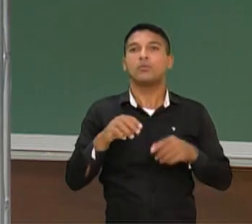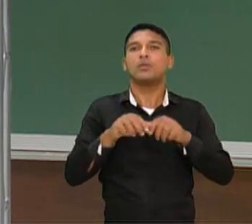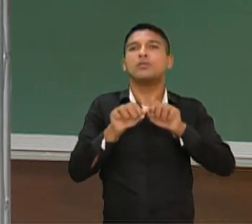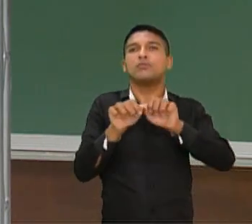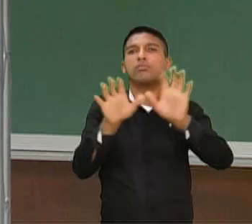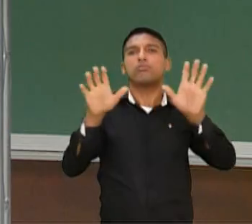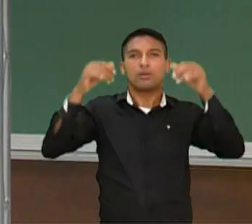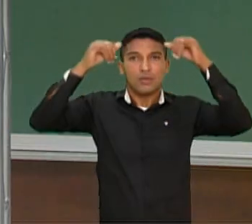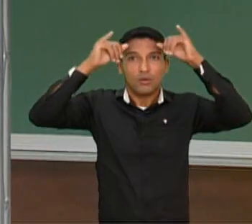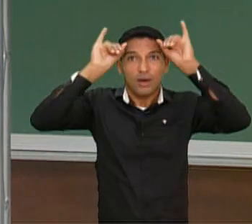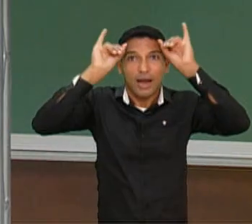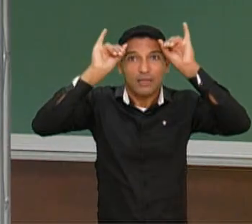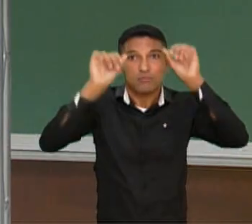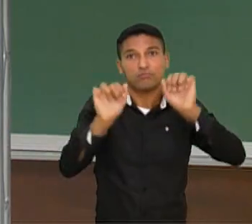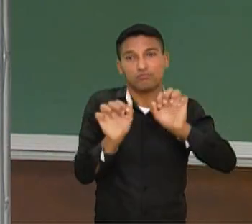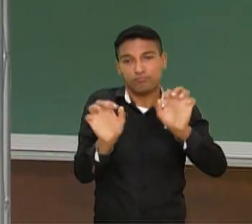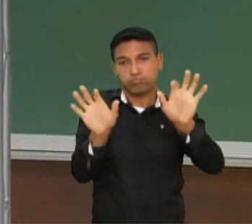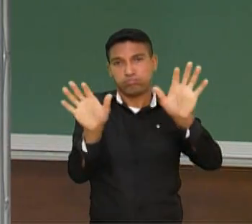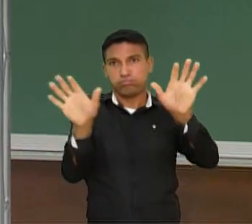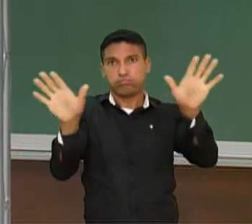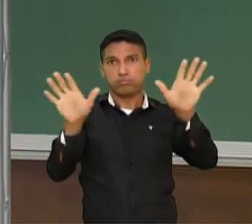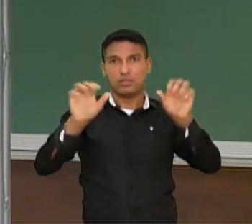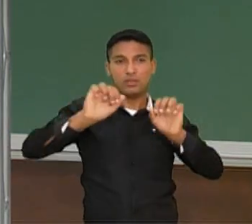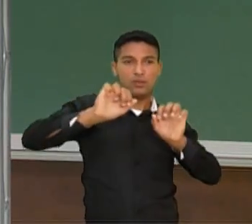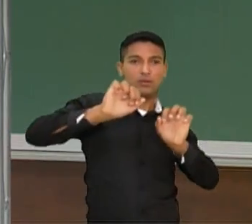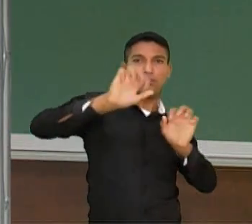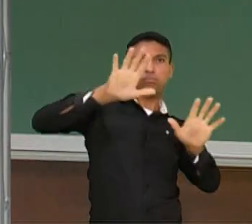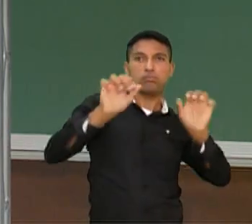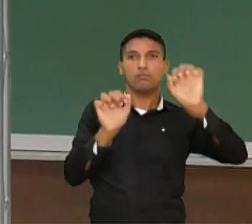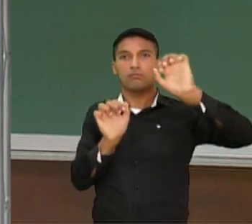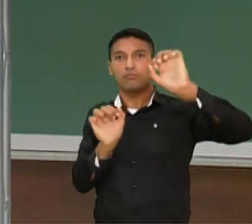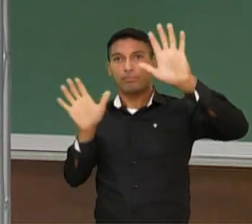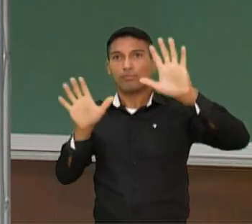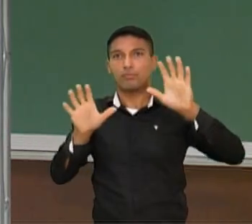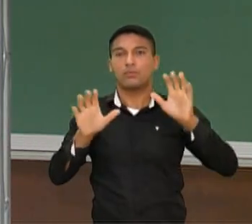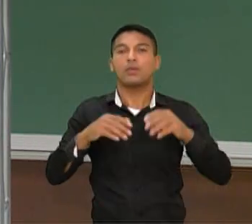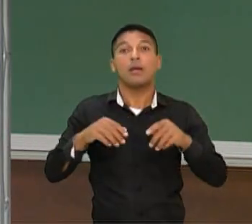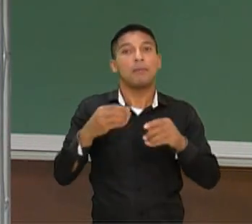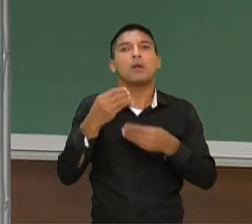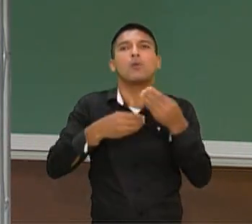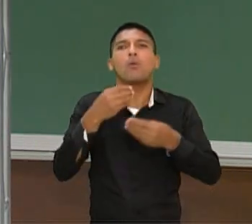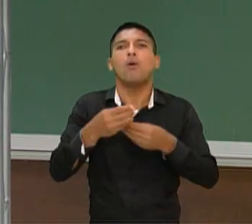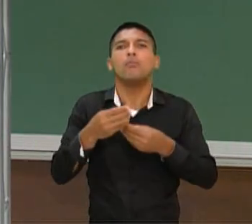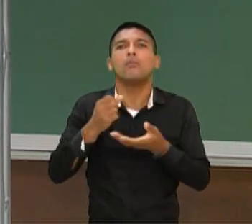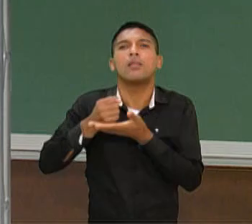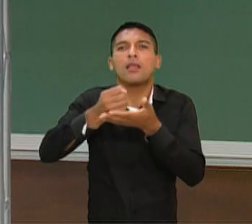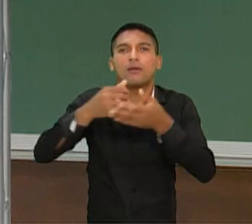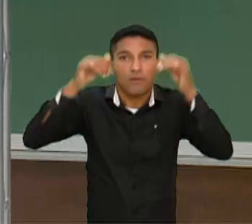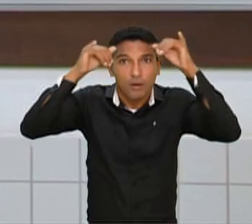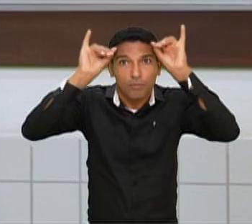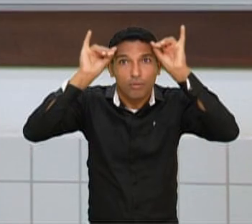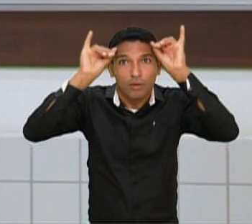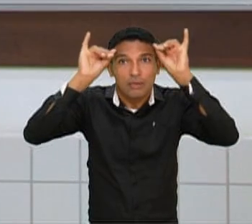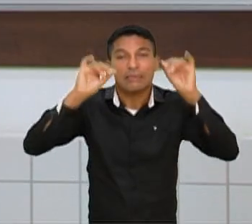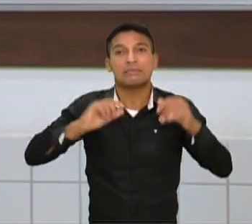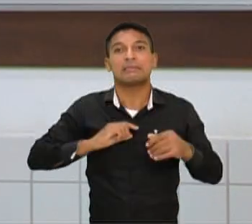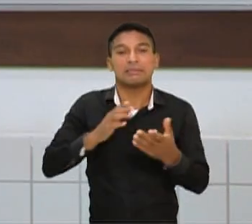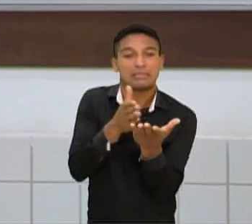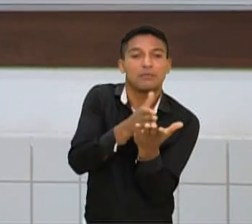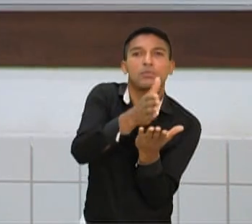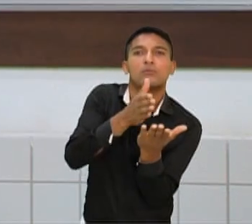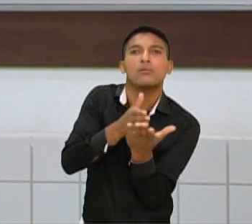para que fosse abastecendo as regiões, visto a dificuldade também no transporte do animal nas mais diferentes